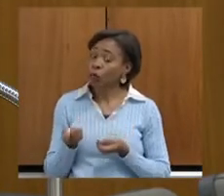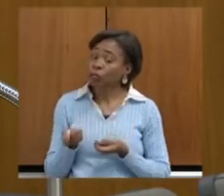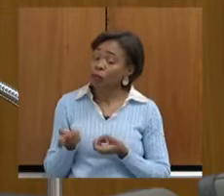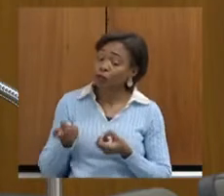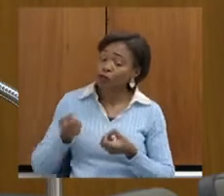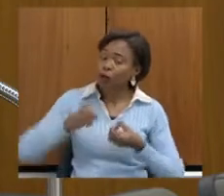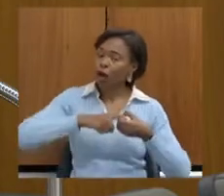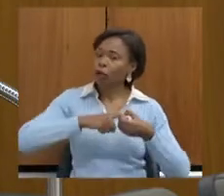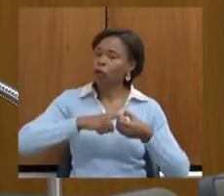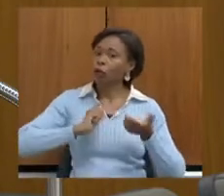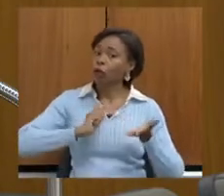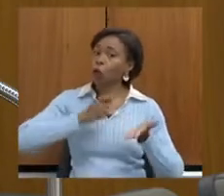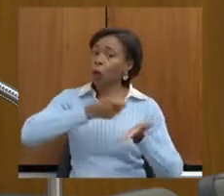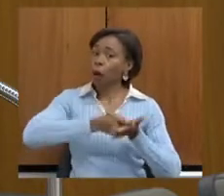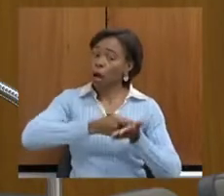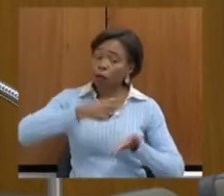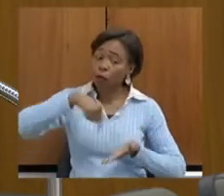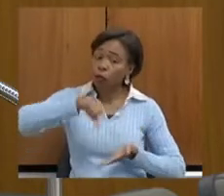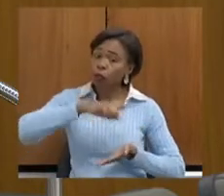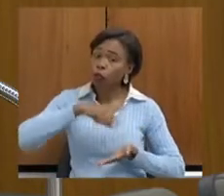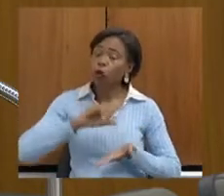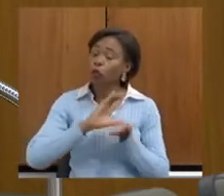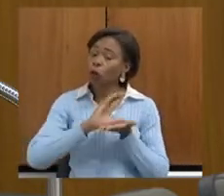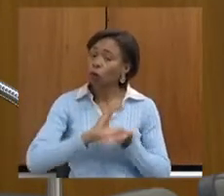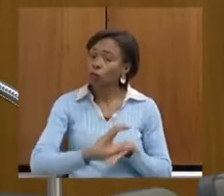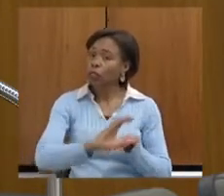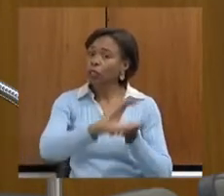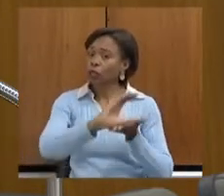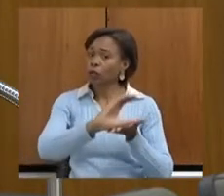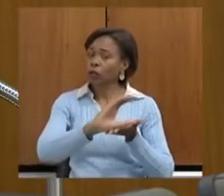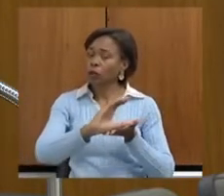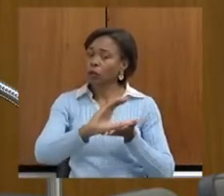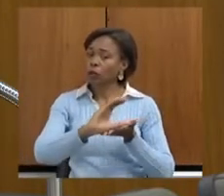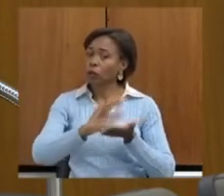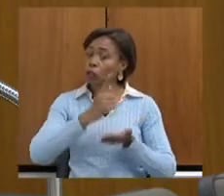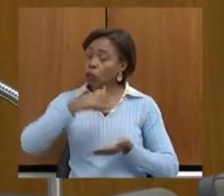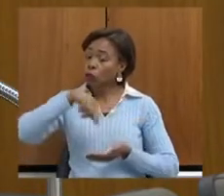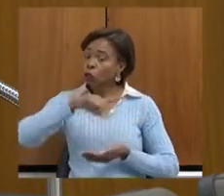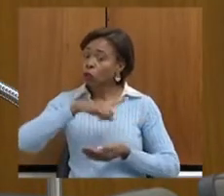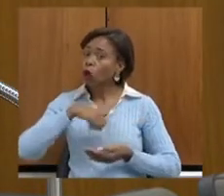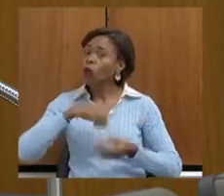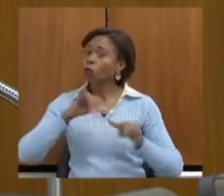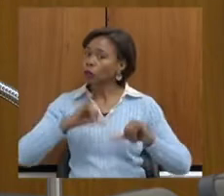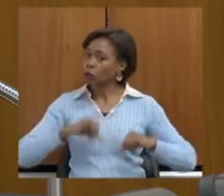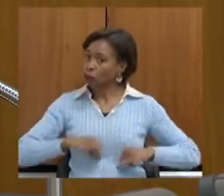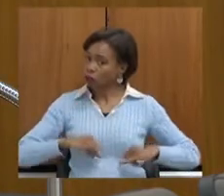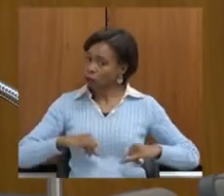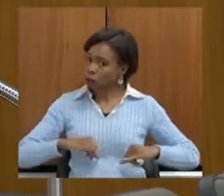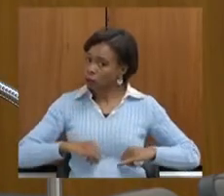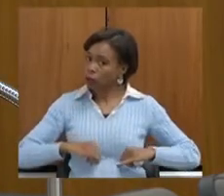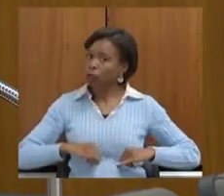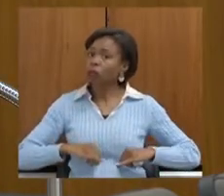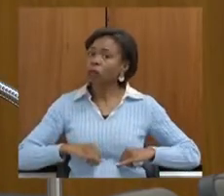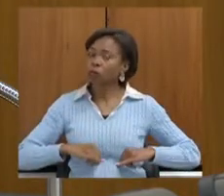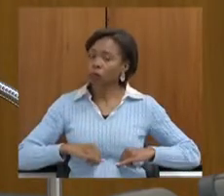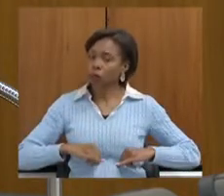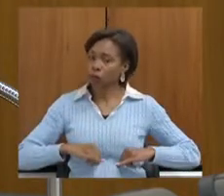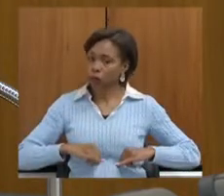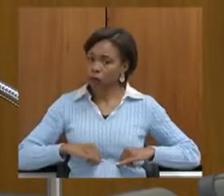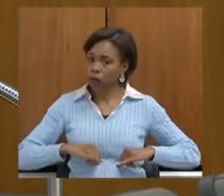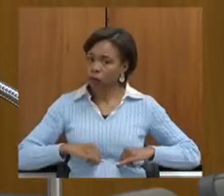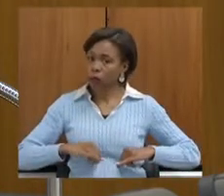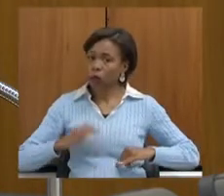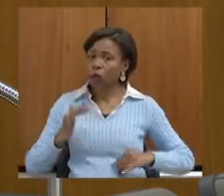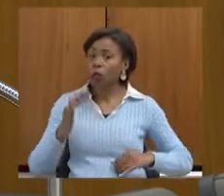ressarcidas pelos os danos que nós estamos sofrendo e quando